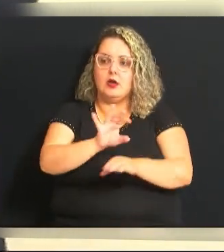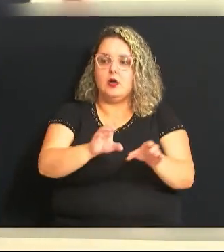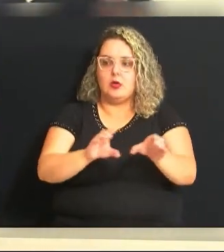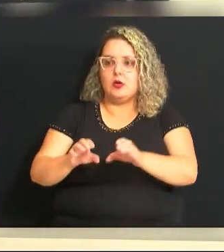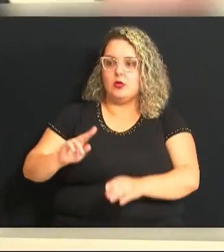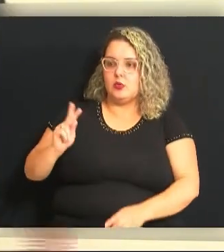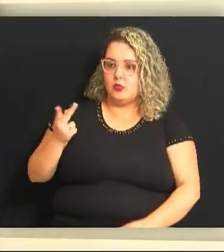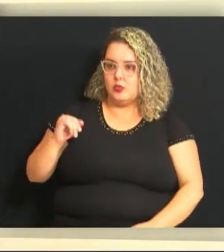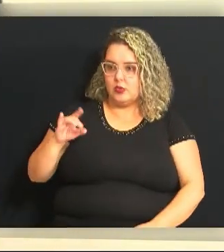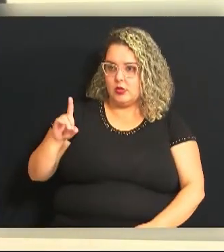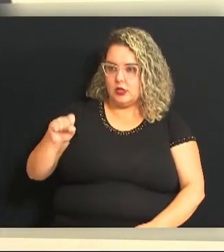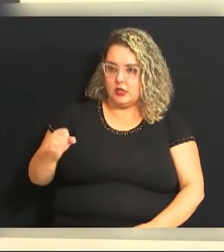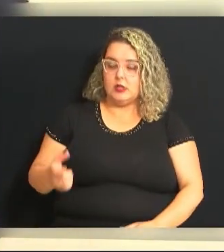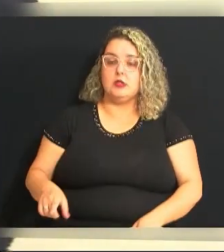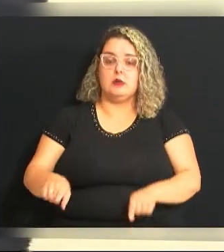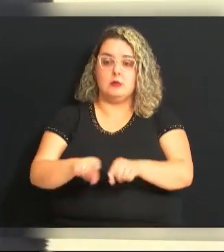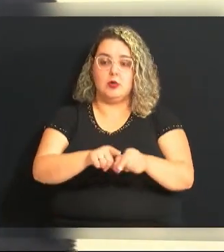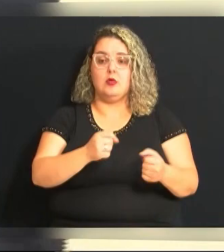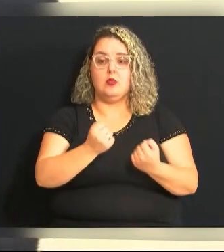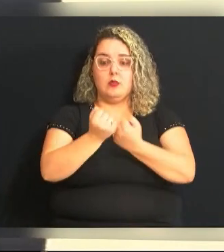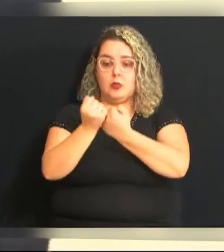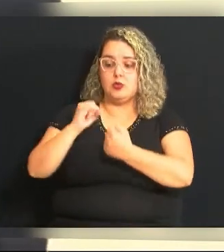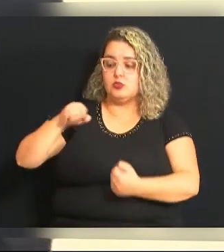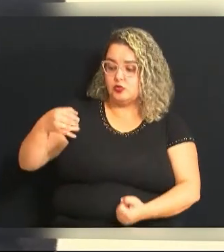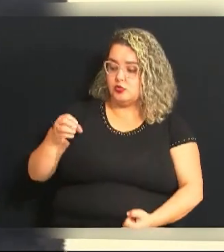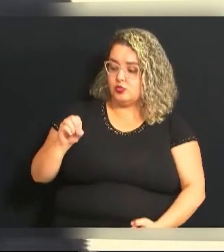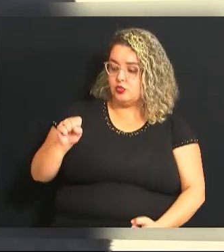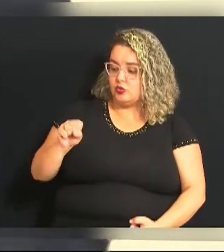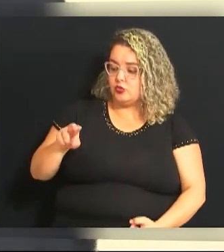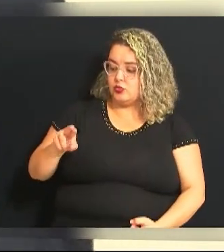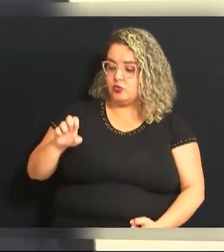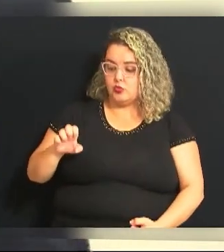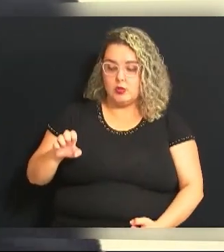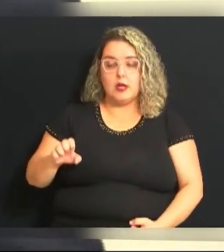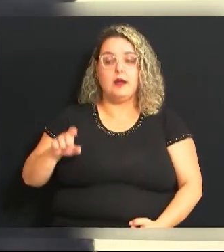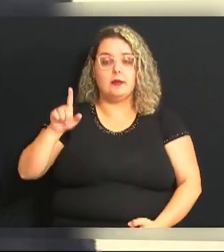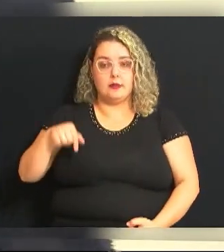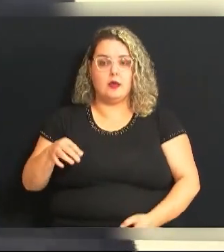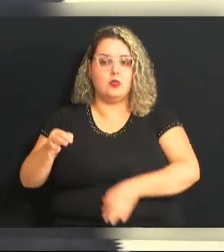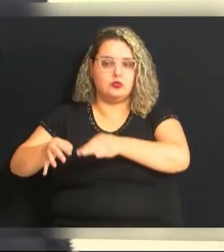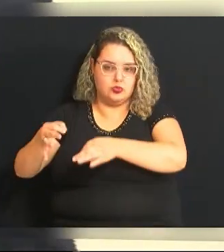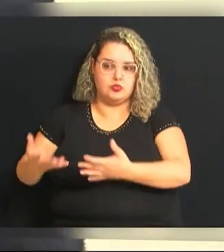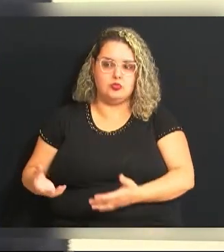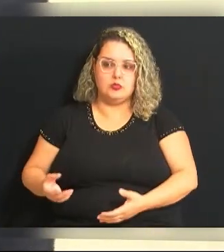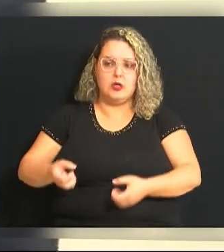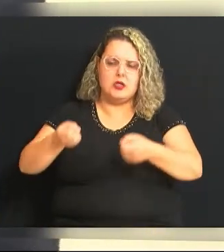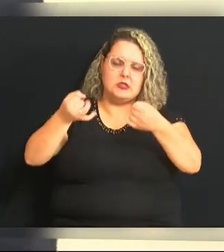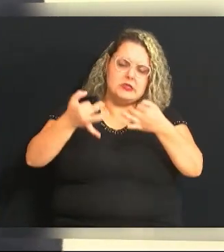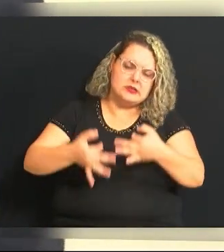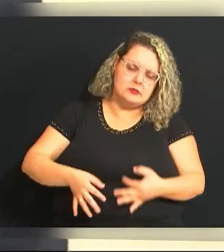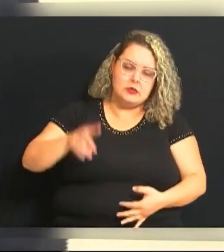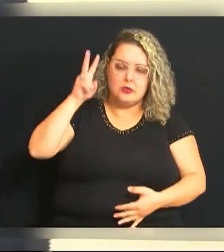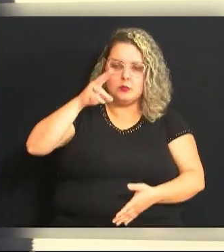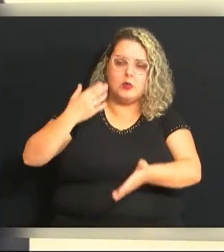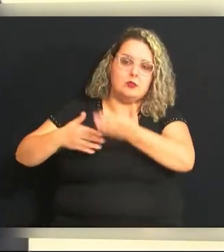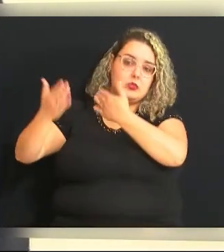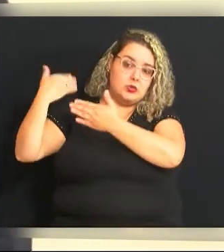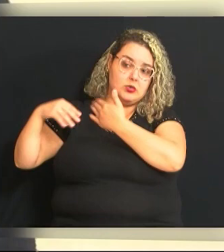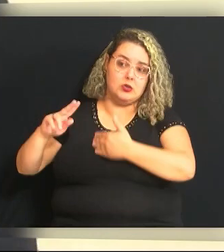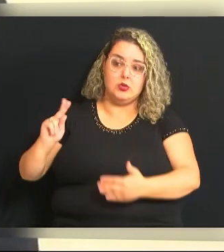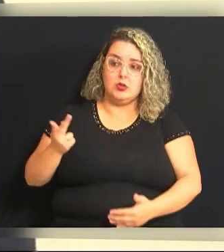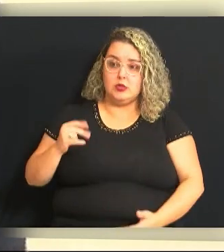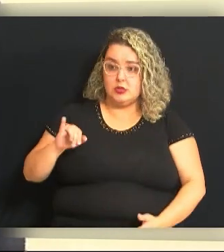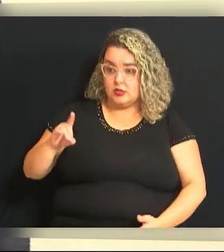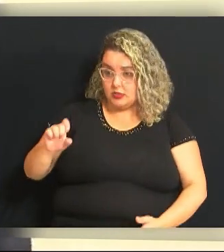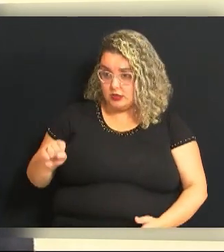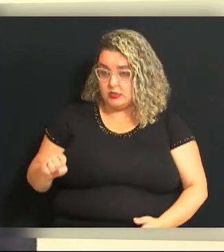aí. Também tivemos o apoio do Josué, que é o jurídico, né? Eles explicaram todo o histórico de lá atrás, como começou toda a ideia do RIDS, que é o